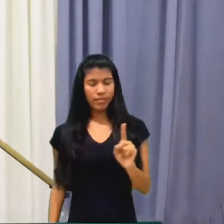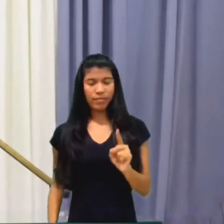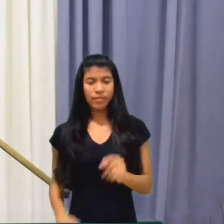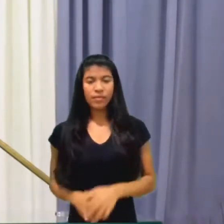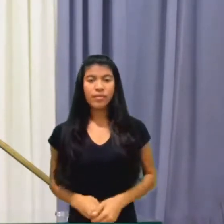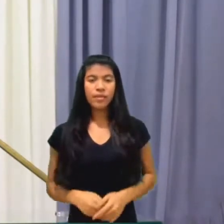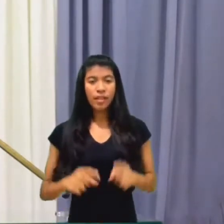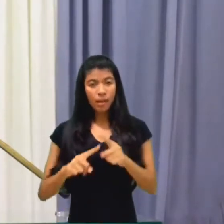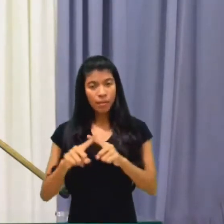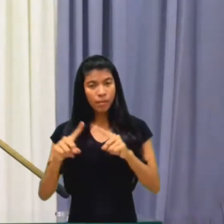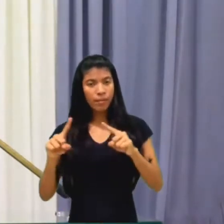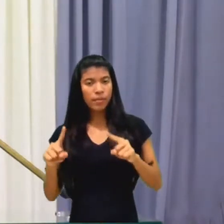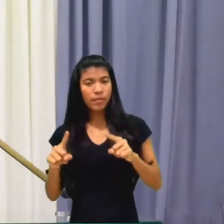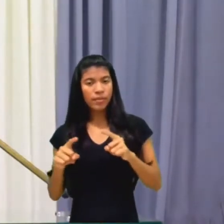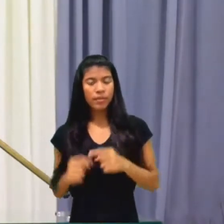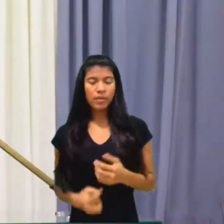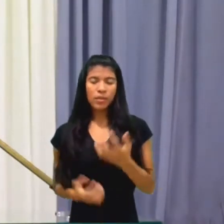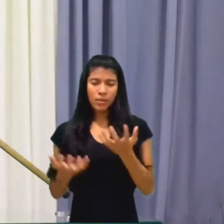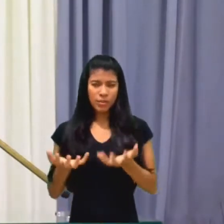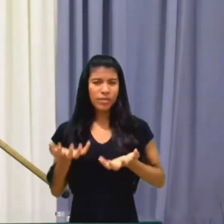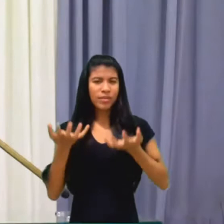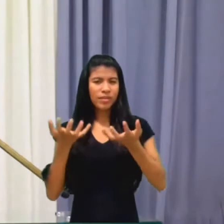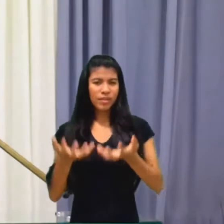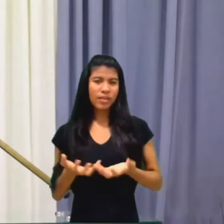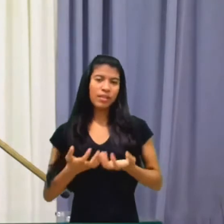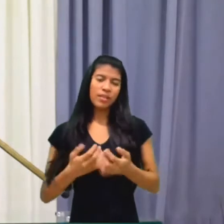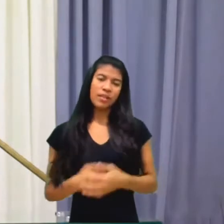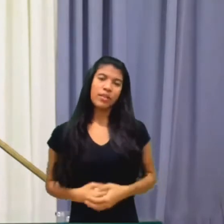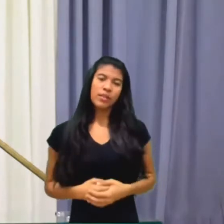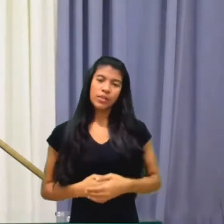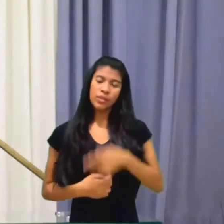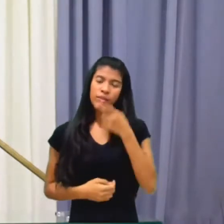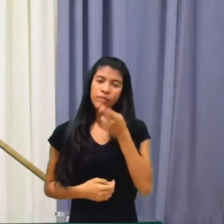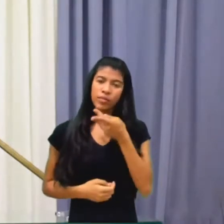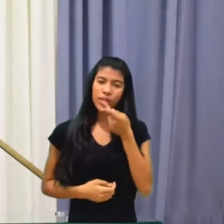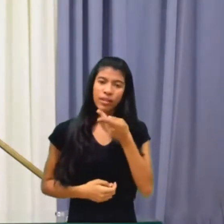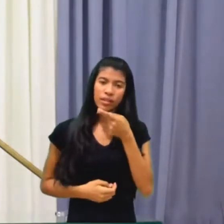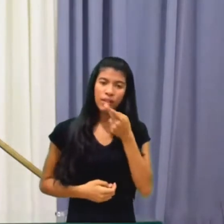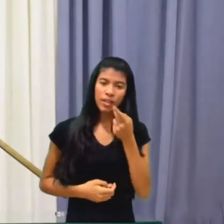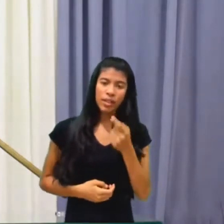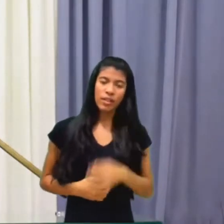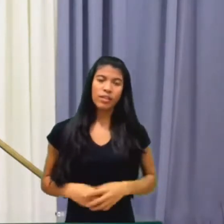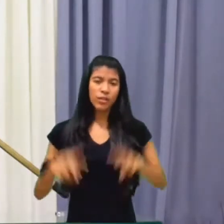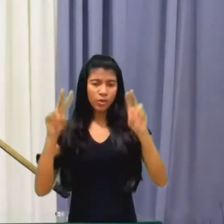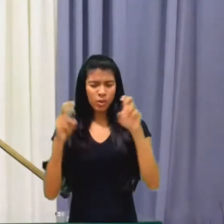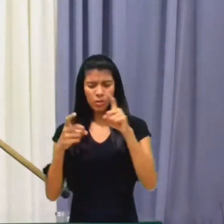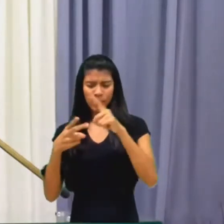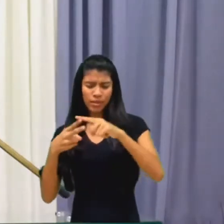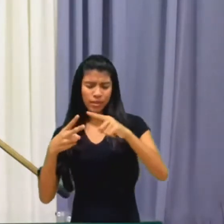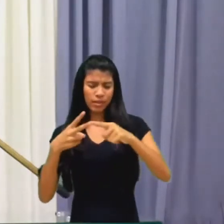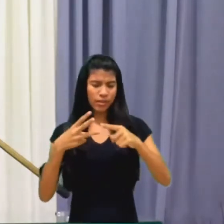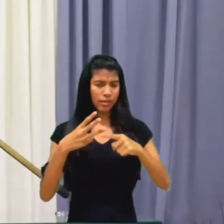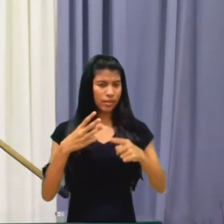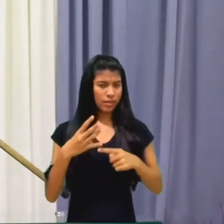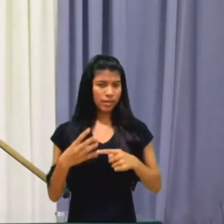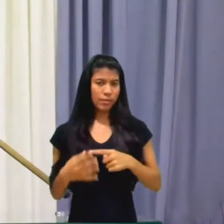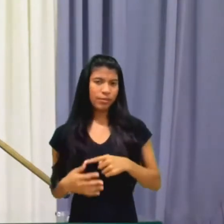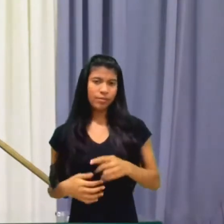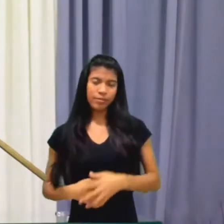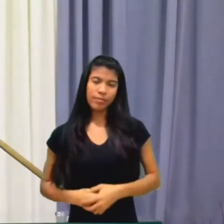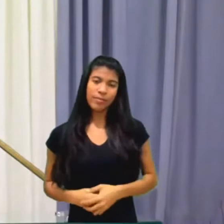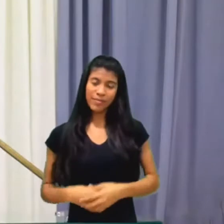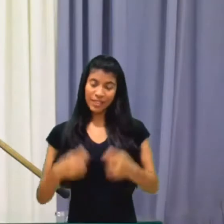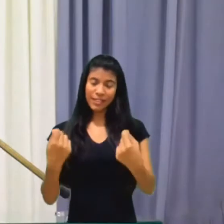escolhi algumas que imagino ser bastante importante, não é? Elas são